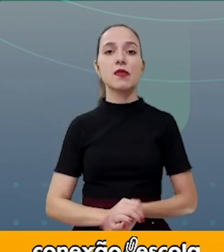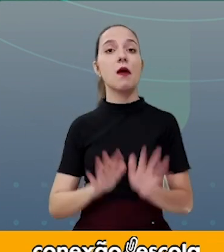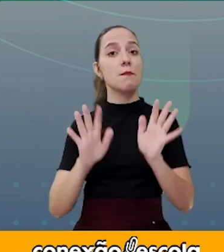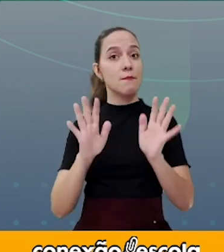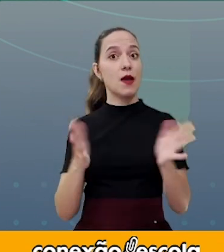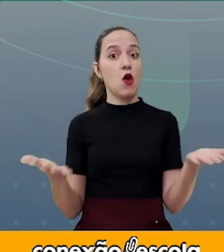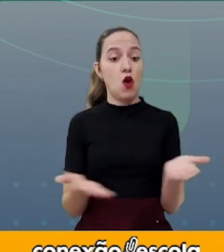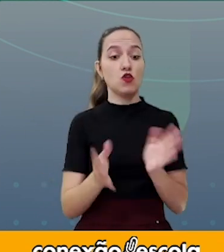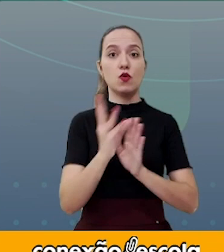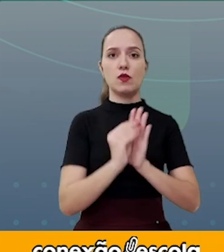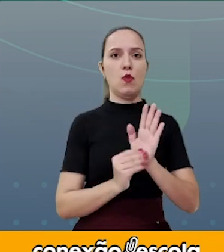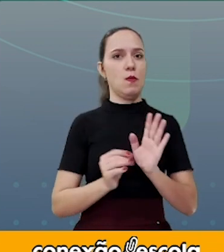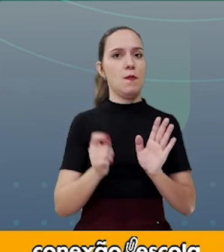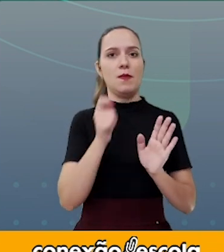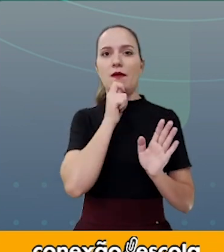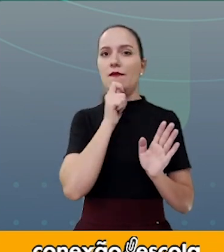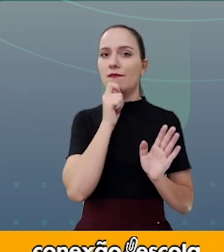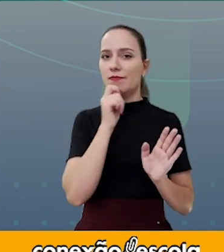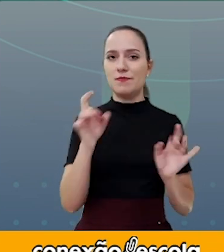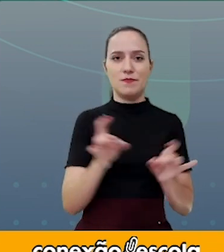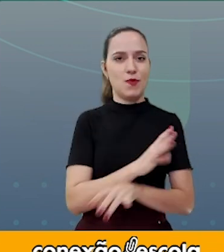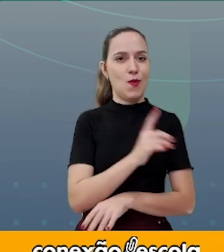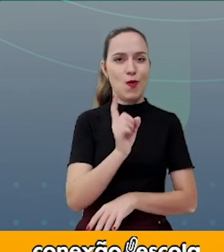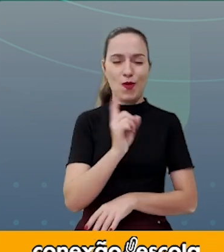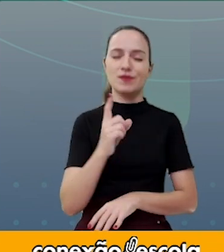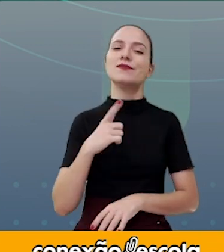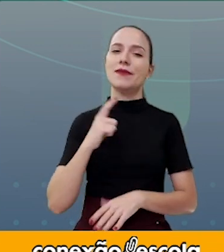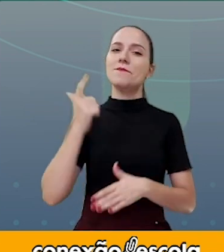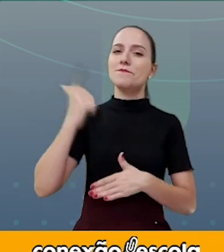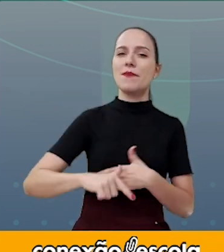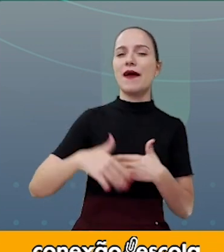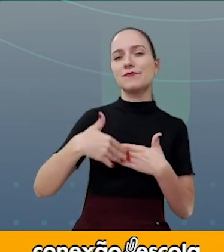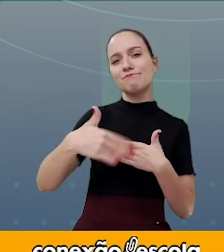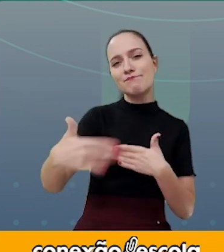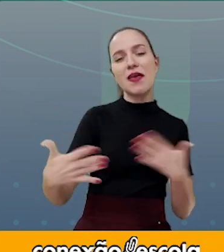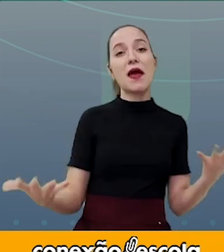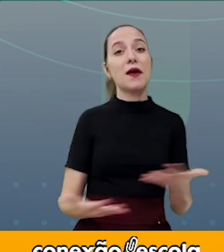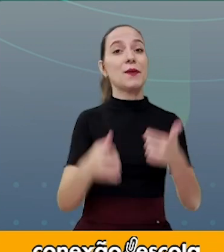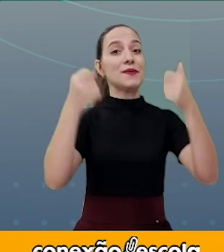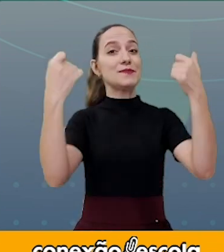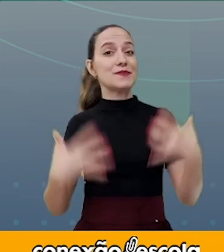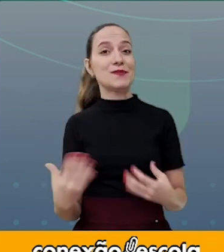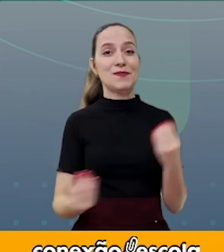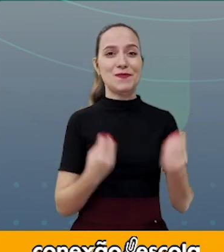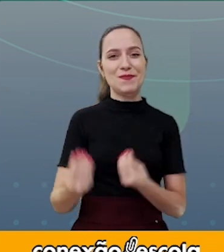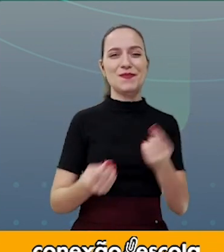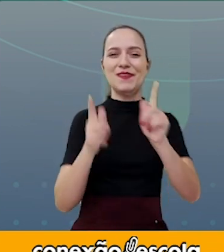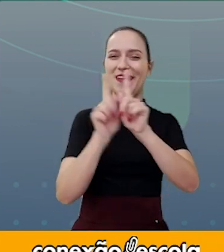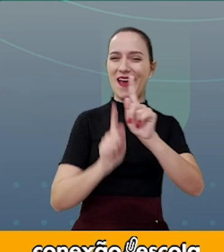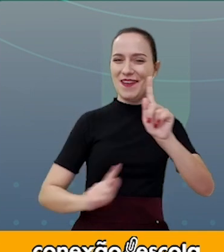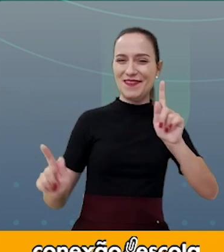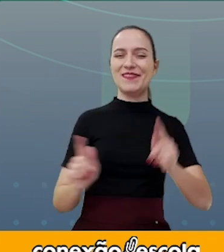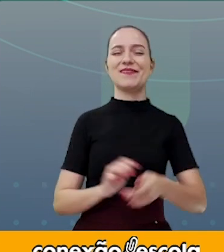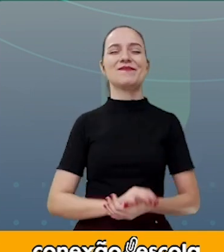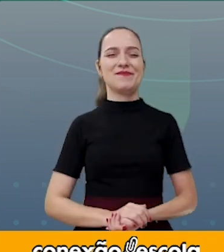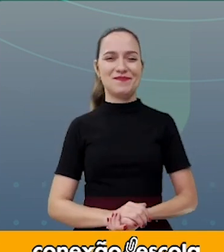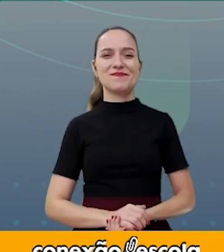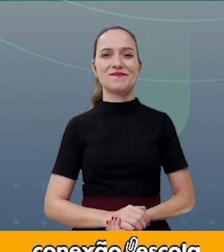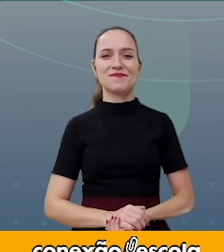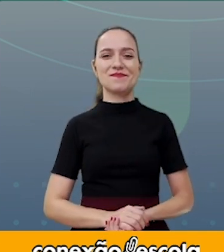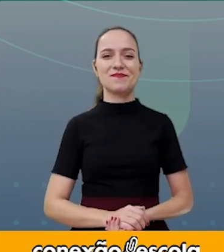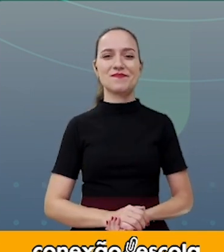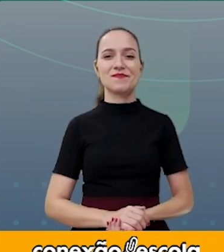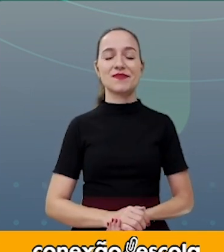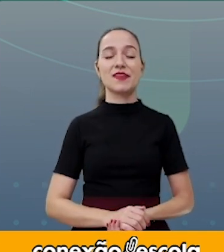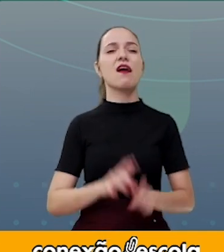o conteúdo de hoje não era só sobre tabelas. Agora vamos falar sobre os gráficos,